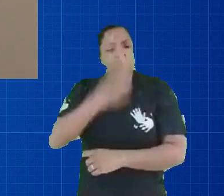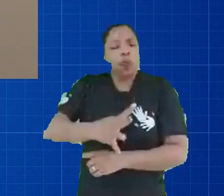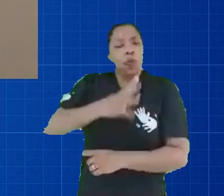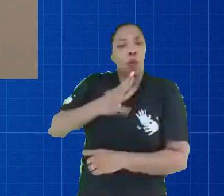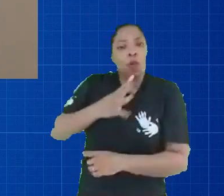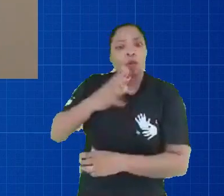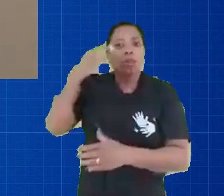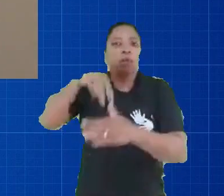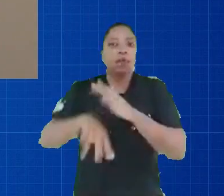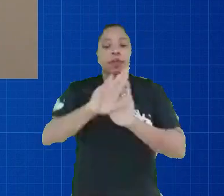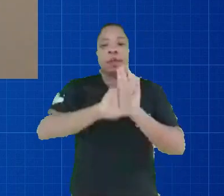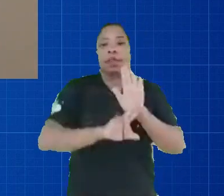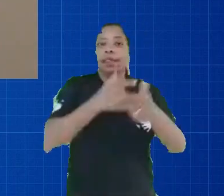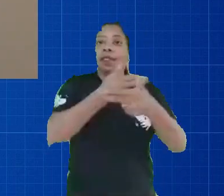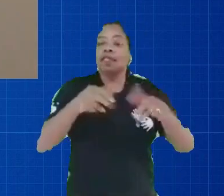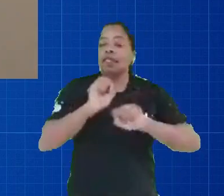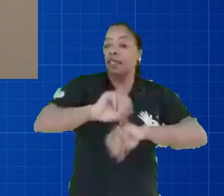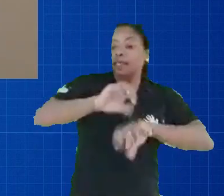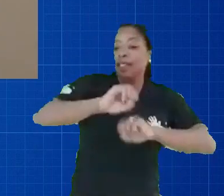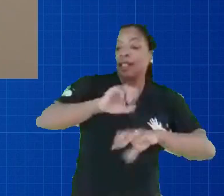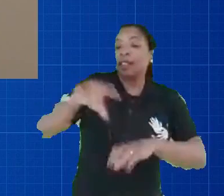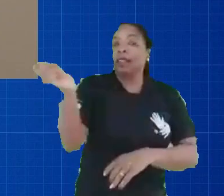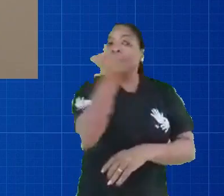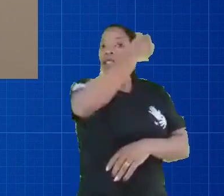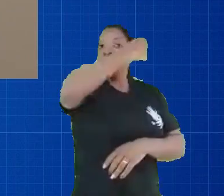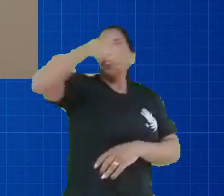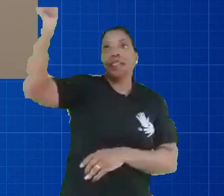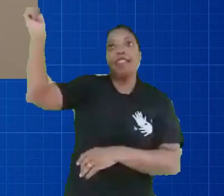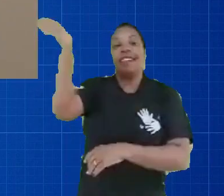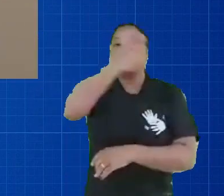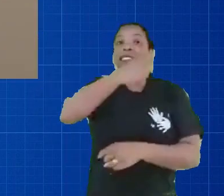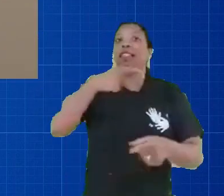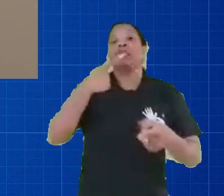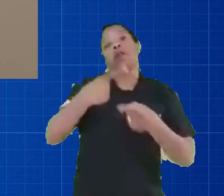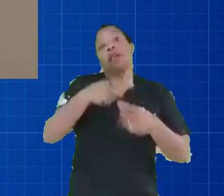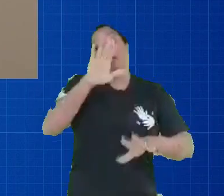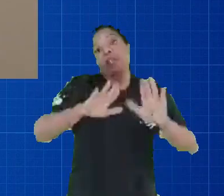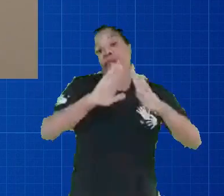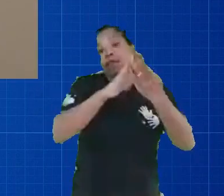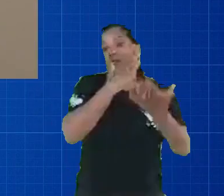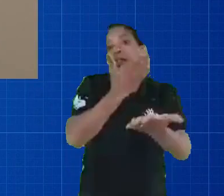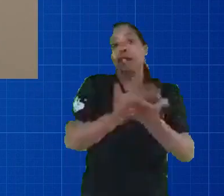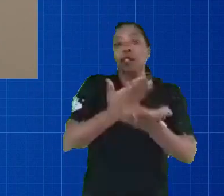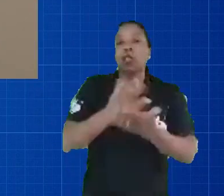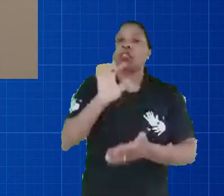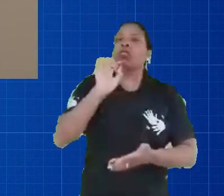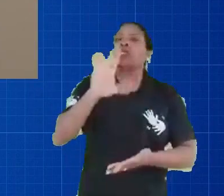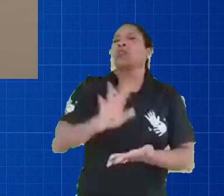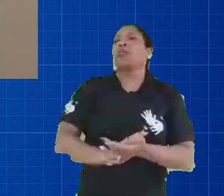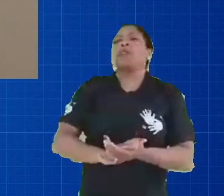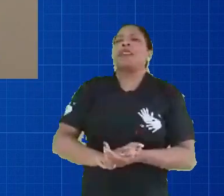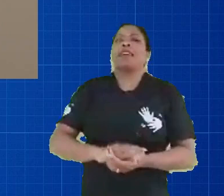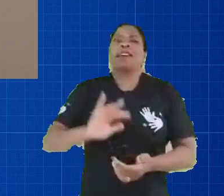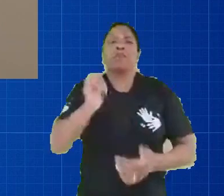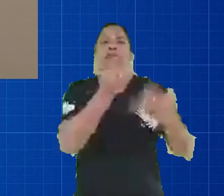E, infelizmente, no badminton, em muitas escolas, é tratado como uma atividade recreativa, onde a criança pega a peteca como se fosse